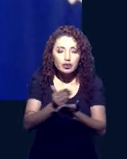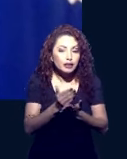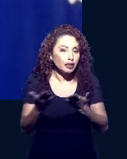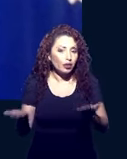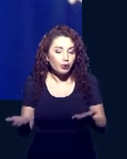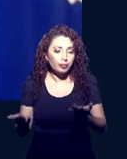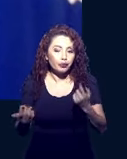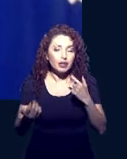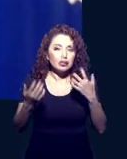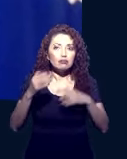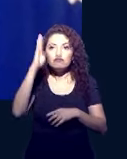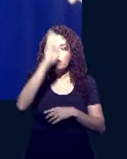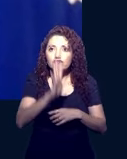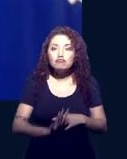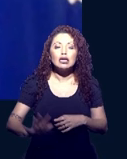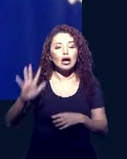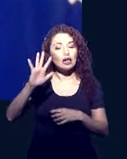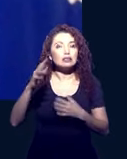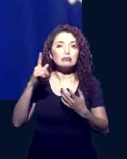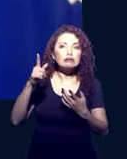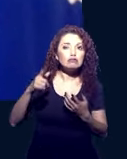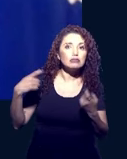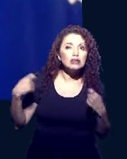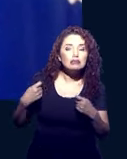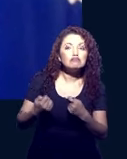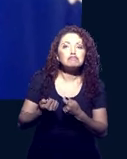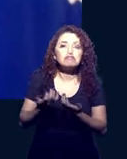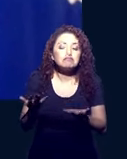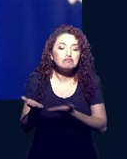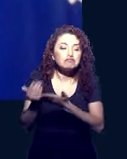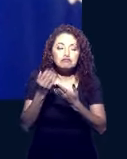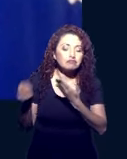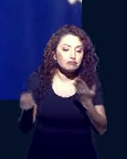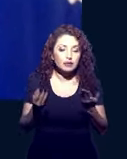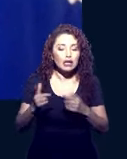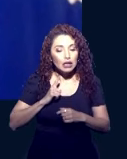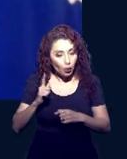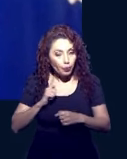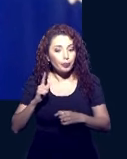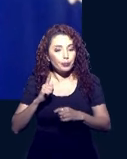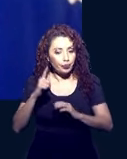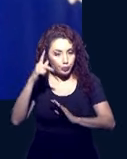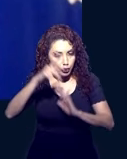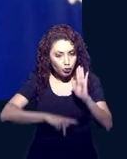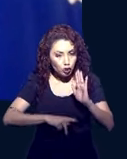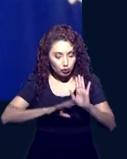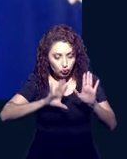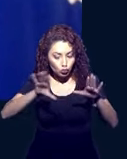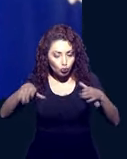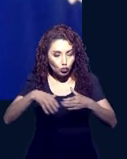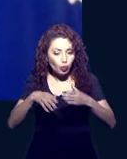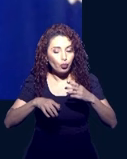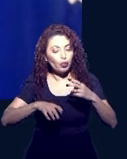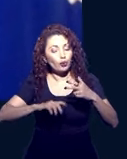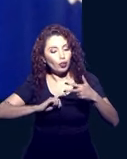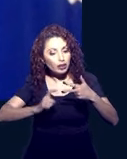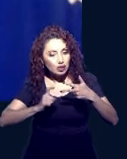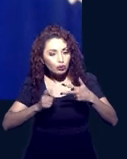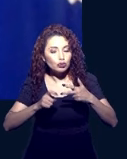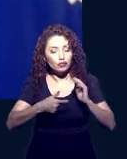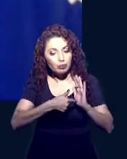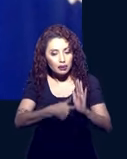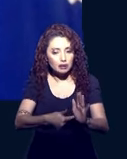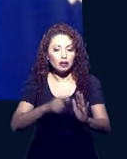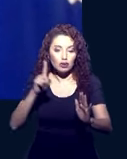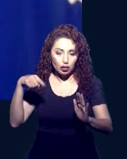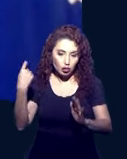estado brasileiro mas particularmente em relação a esses projetos que são projetos apresentados pelo executivo nós temos toda a boa vontade no